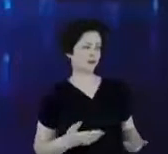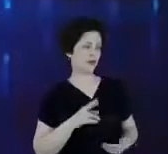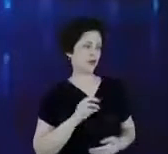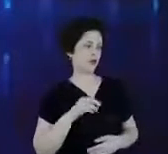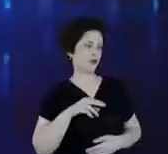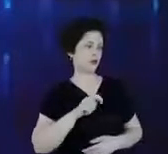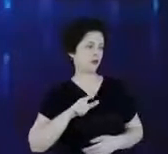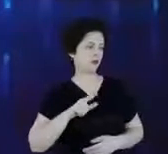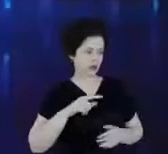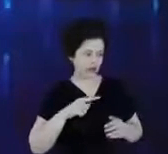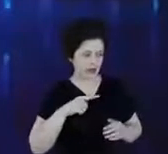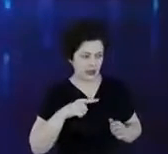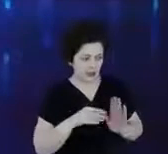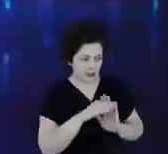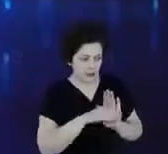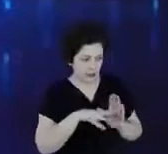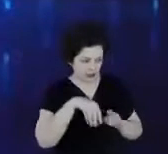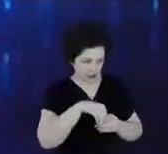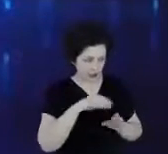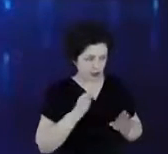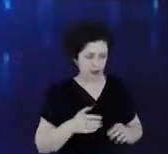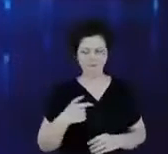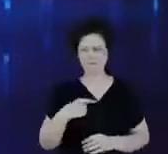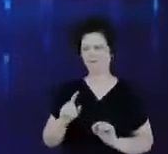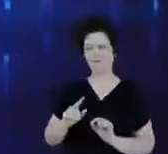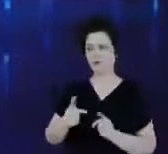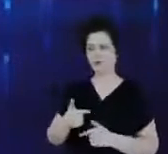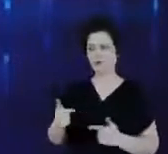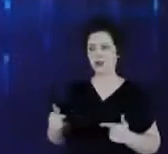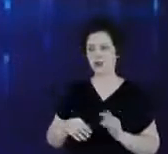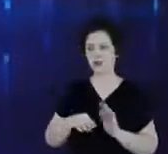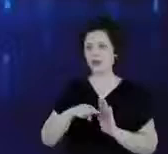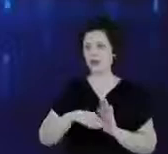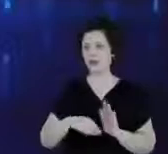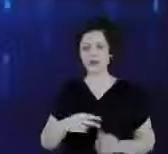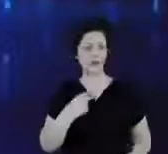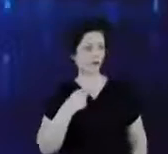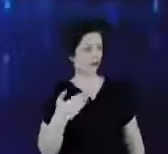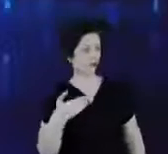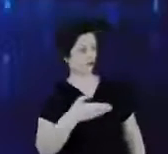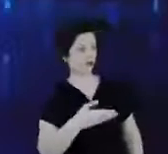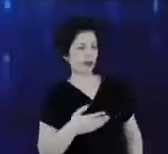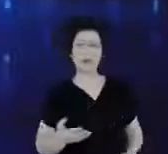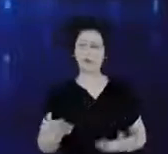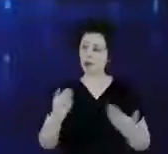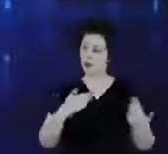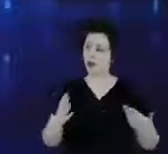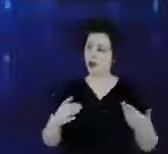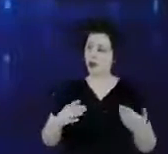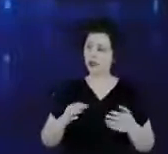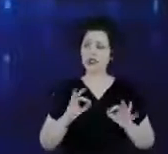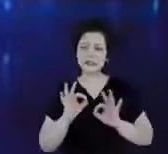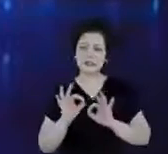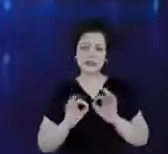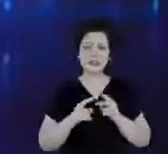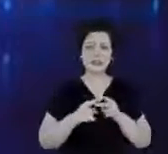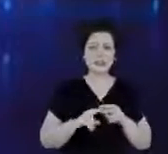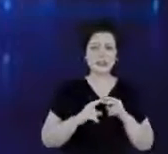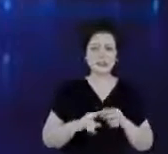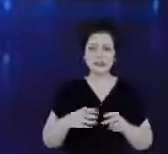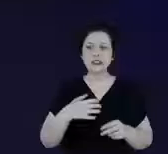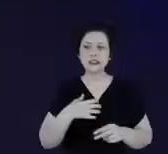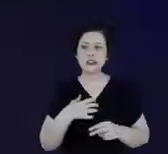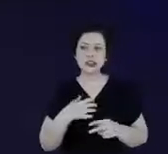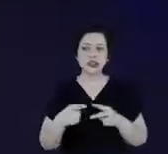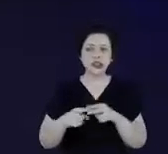tá no planejamento lei não é força então a gente não pode ir eu falei não mas vamos lá vamos dar um jeitinho até essa palavra